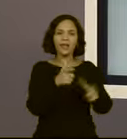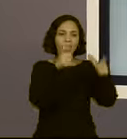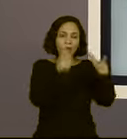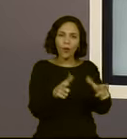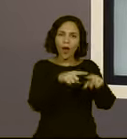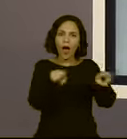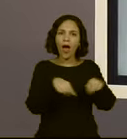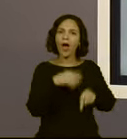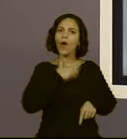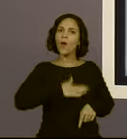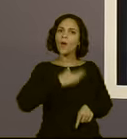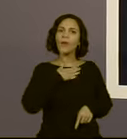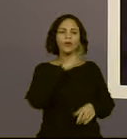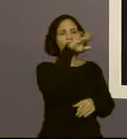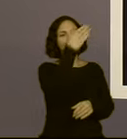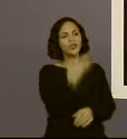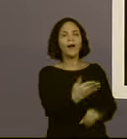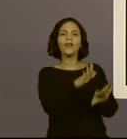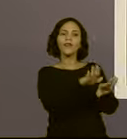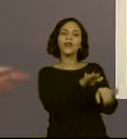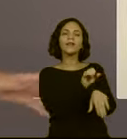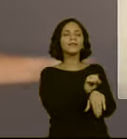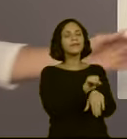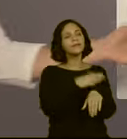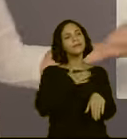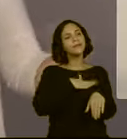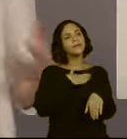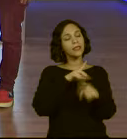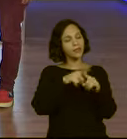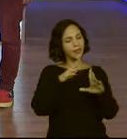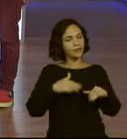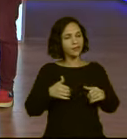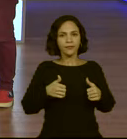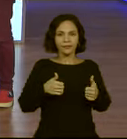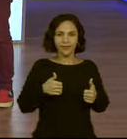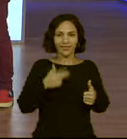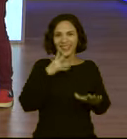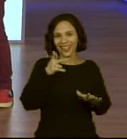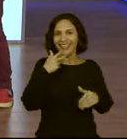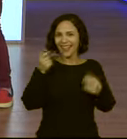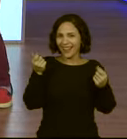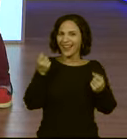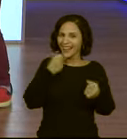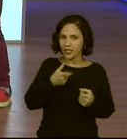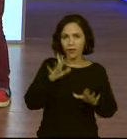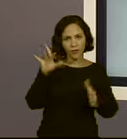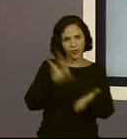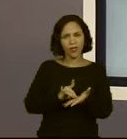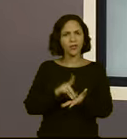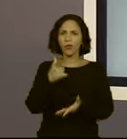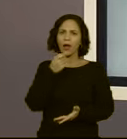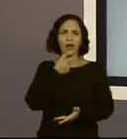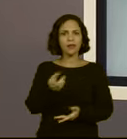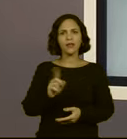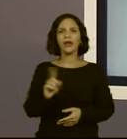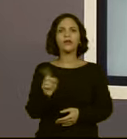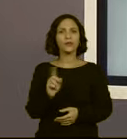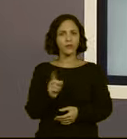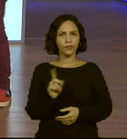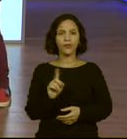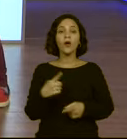de repouso para ela ficar lá dos maiadinha né e a gente ri mas na verdade não tem nada de graça isso